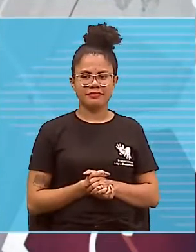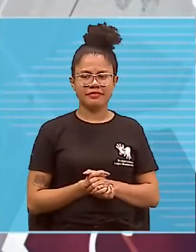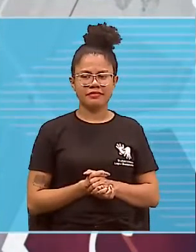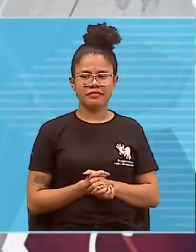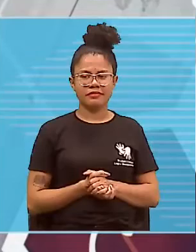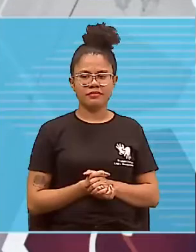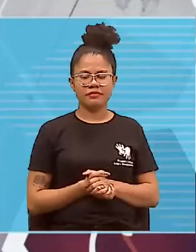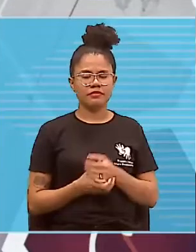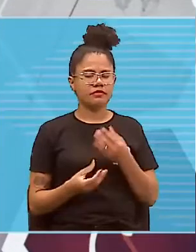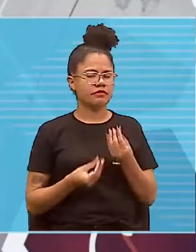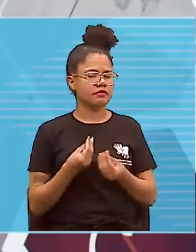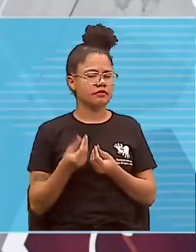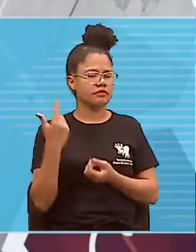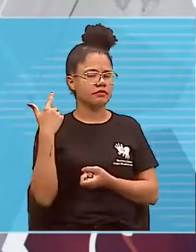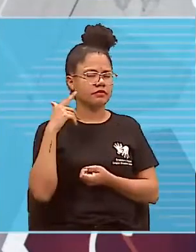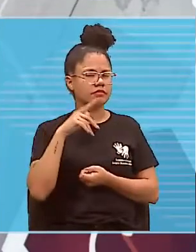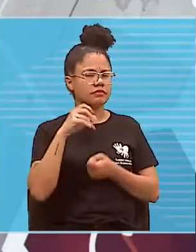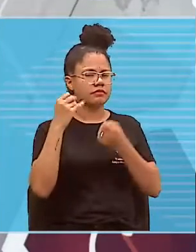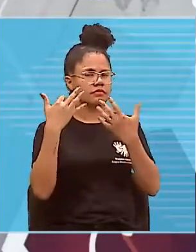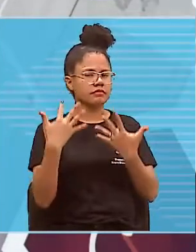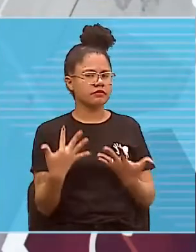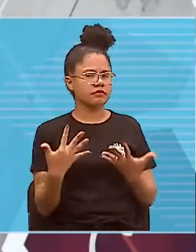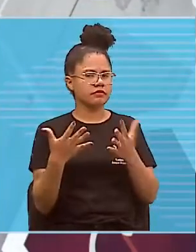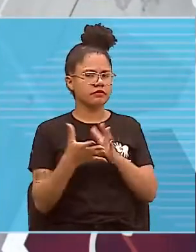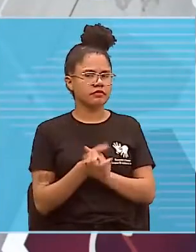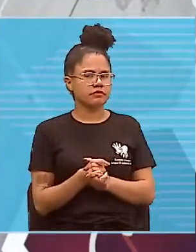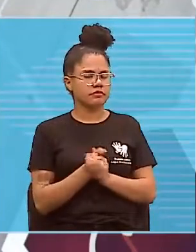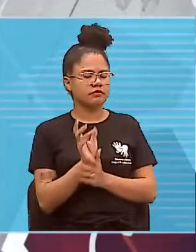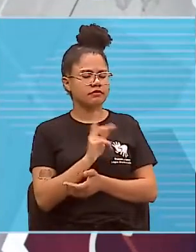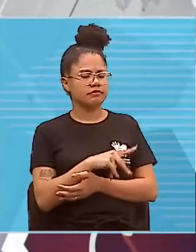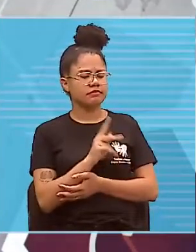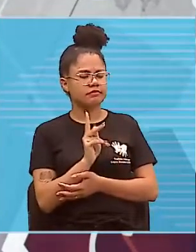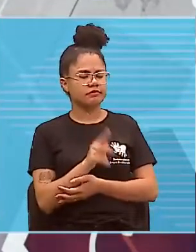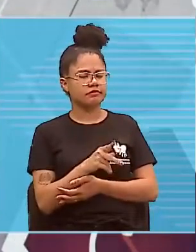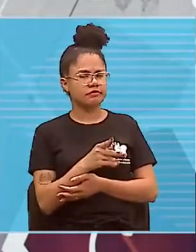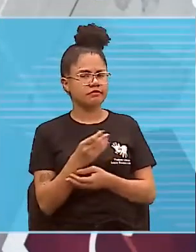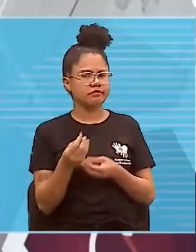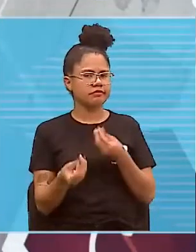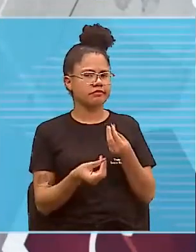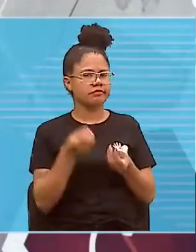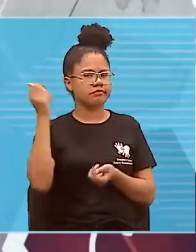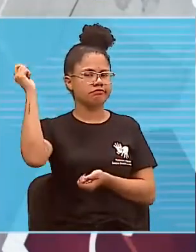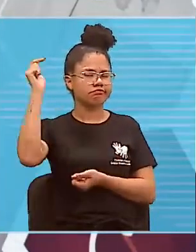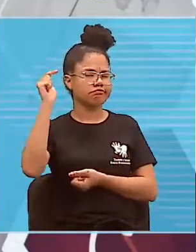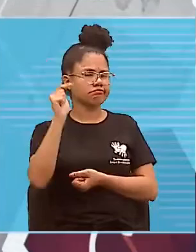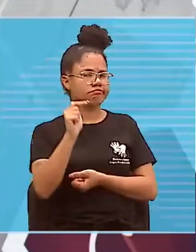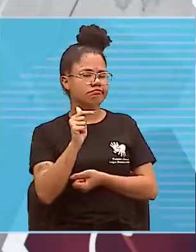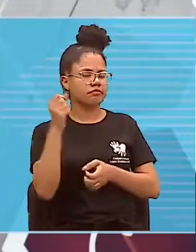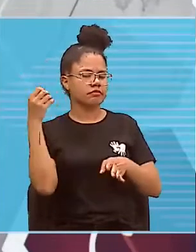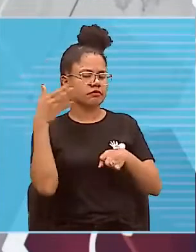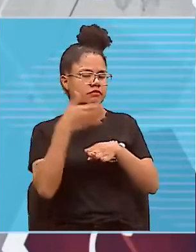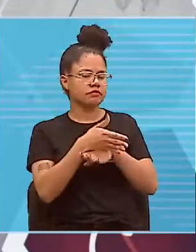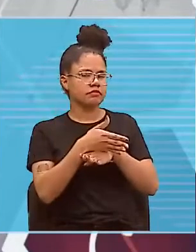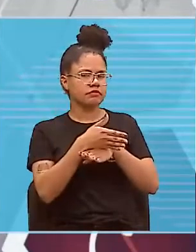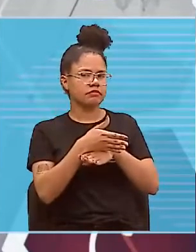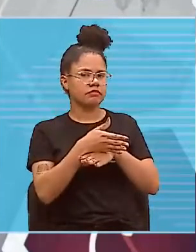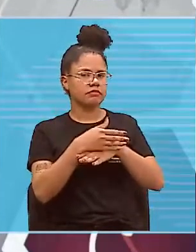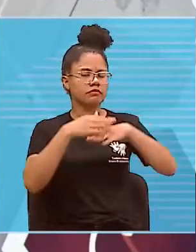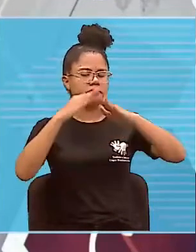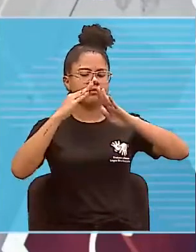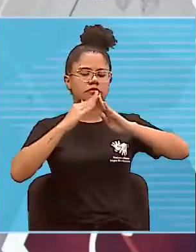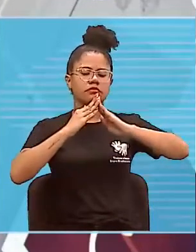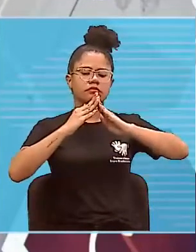Então como é que eu consegui explicar Professor o fato da Luz entrar por uma goteira no